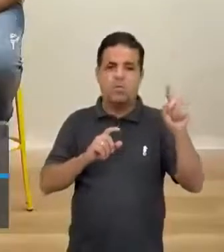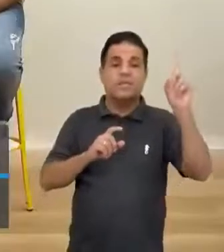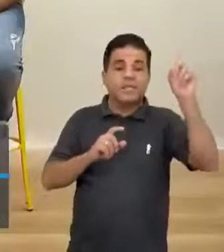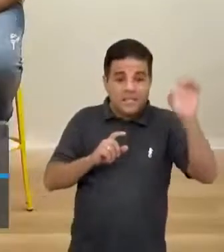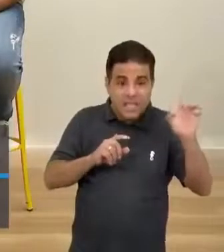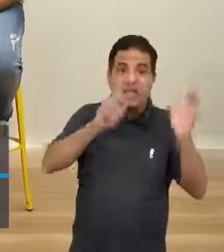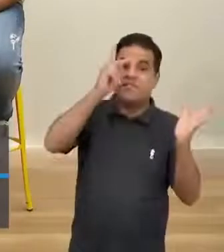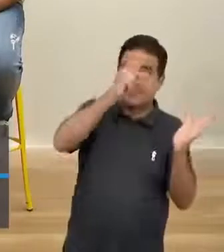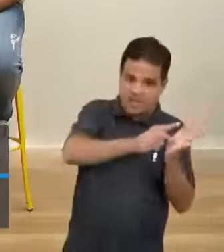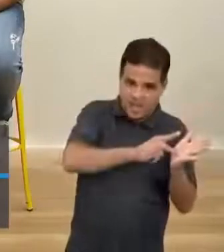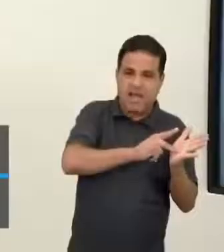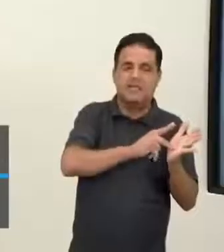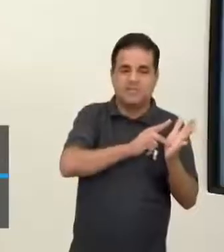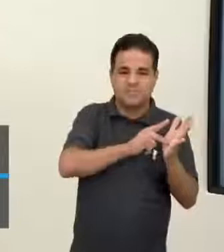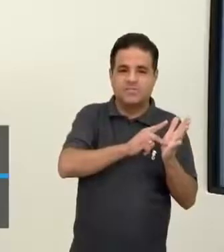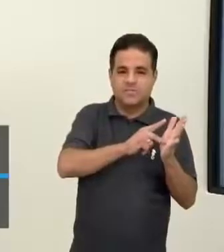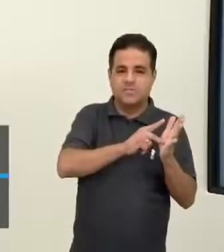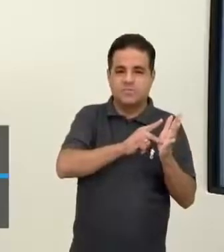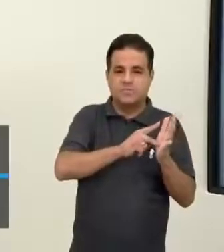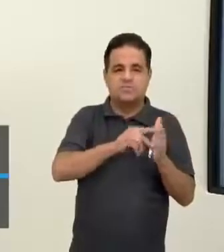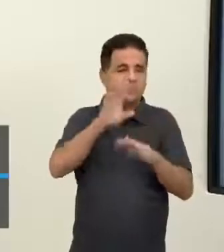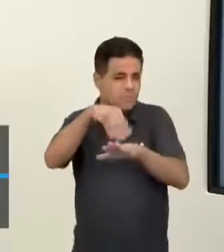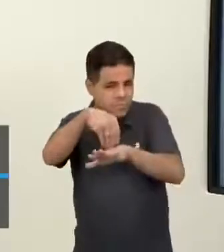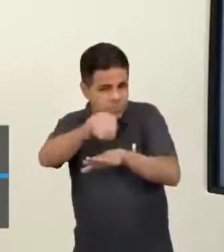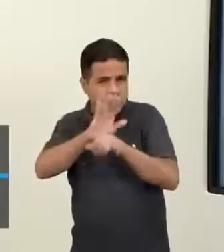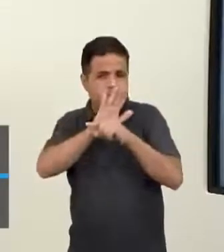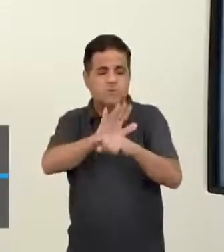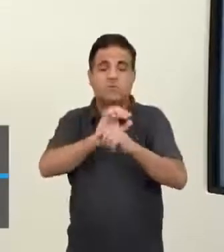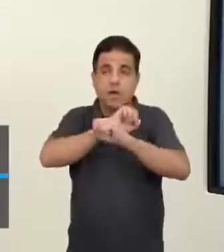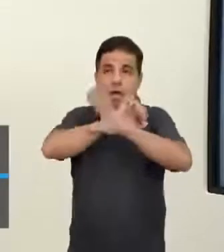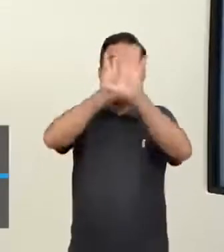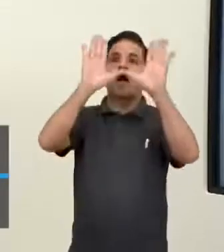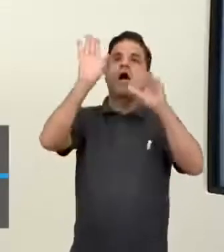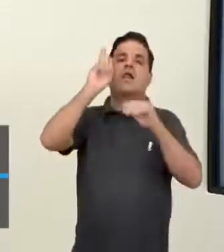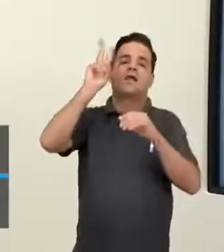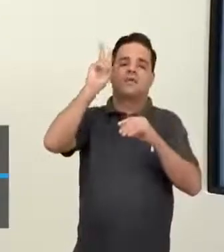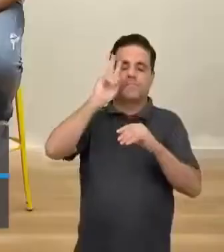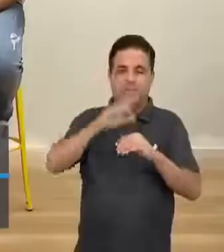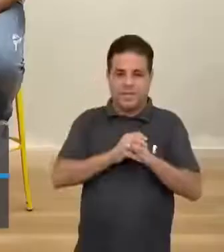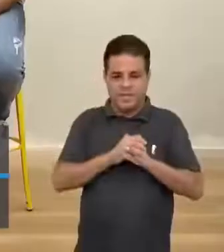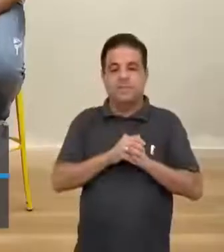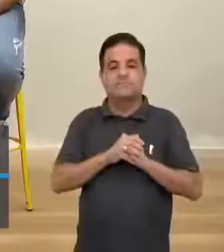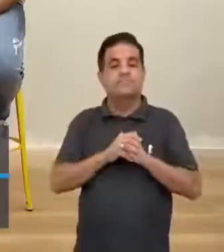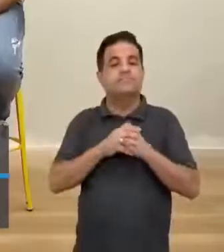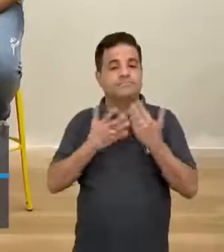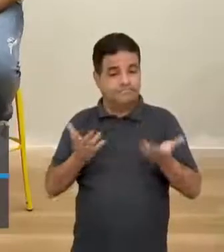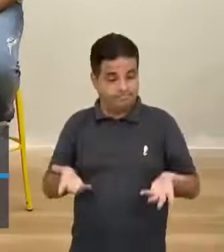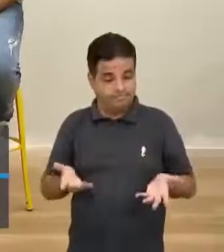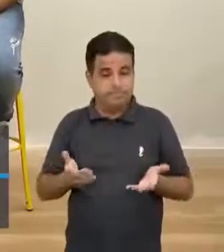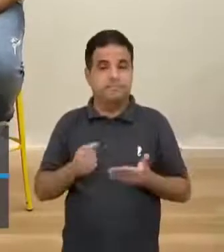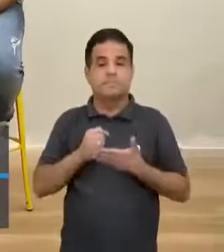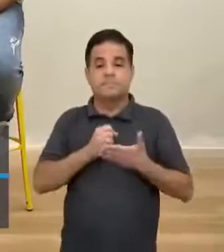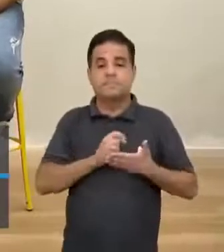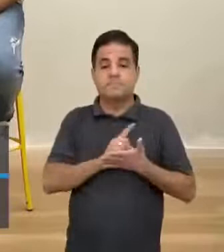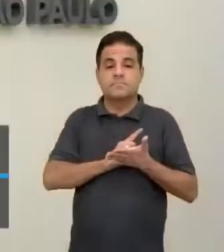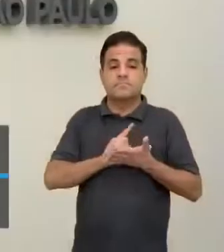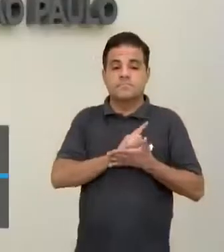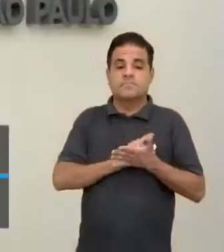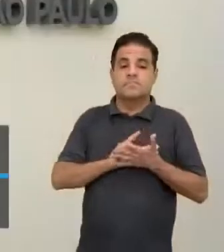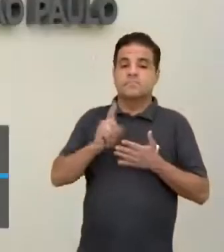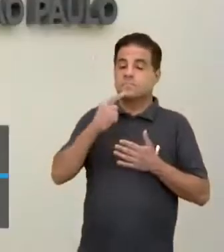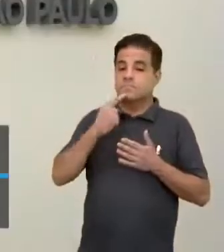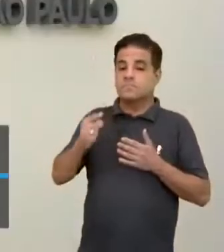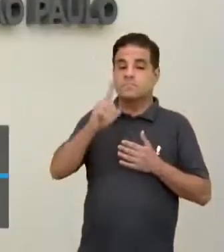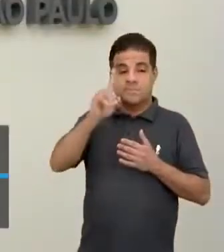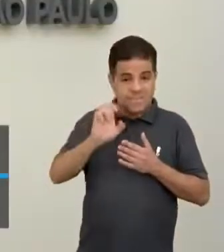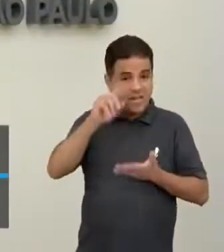é de verdade. Então, talvez seja só uma dica aí para vocês lembrarem lá na hora. O dicionário também, isso. Né? O de pode estar ligado ao dicionário. Então, quer dizer, quando ela